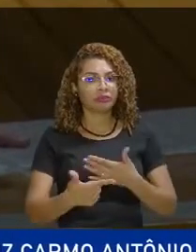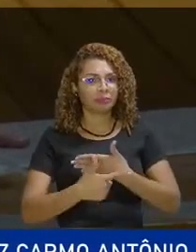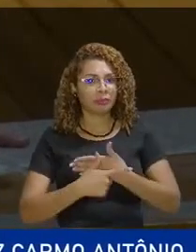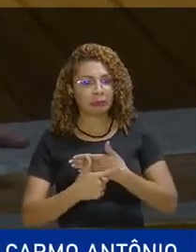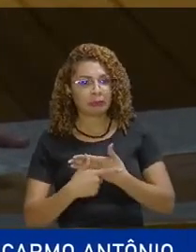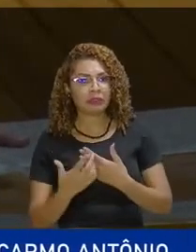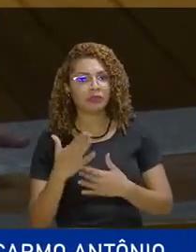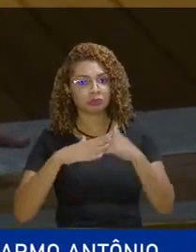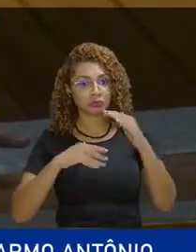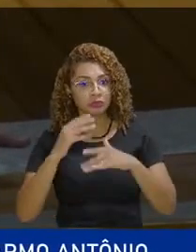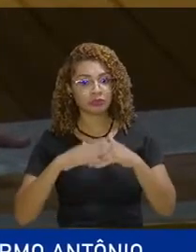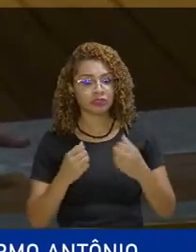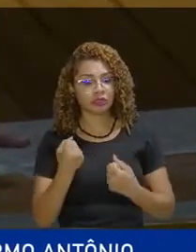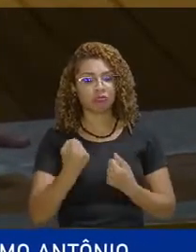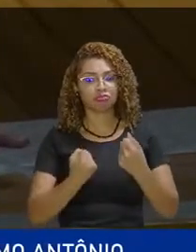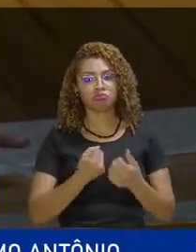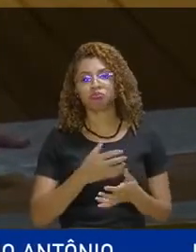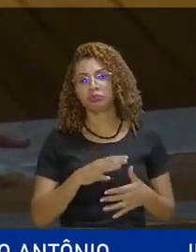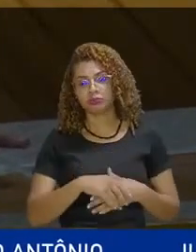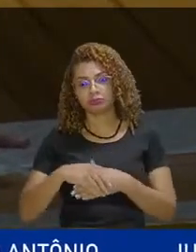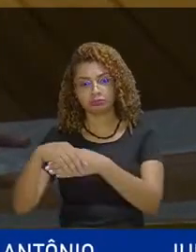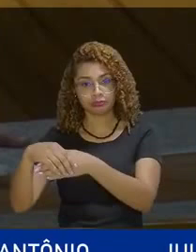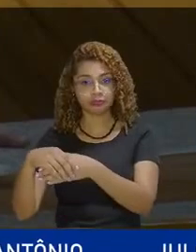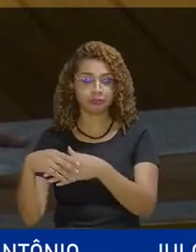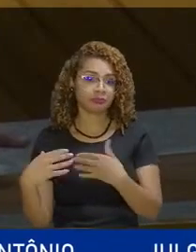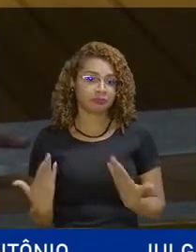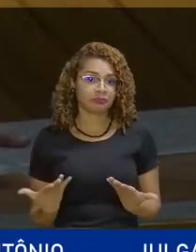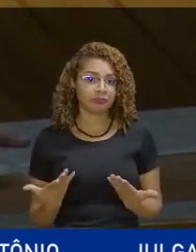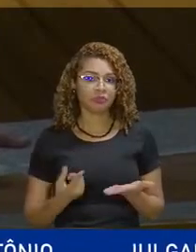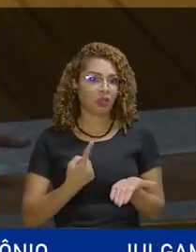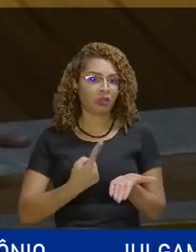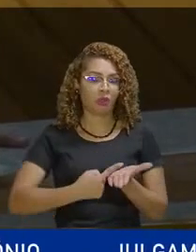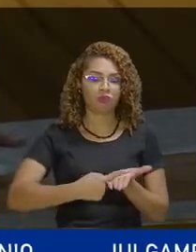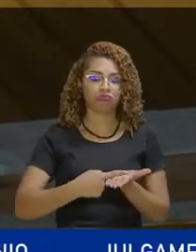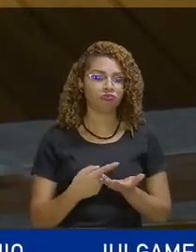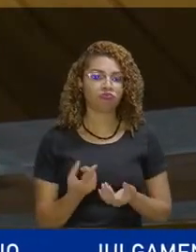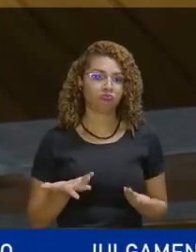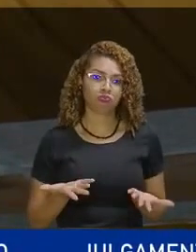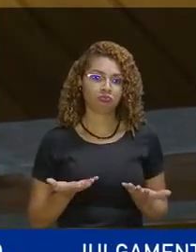que ela não, disse que arrecadou o dinheiro e passou para ele fazer a compra. Então, senhor presidente, são